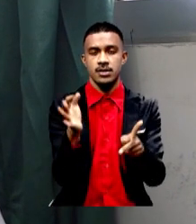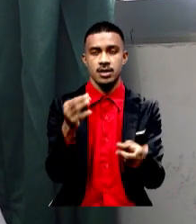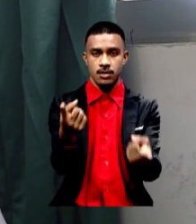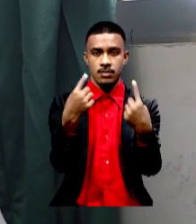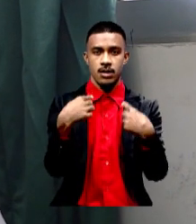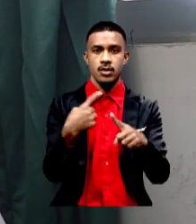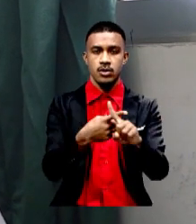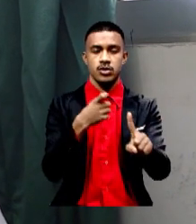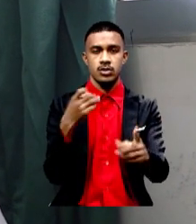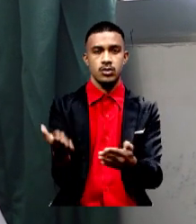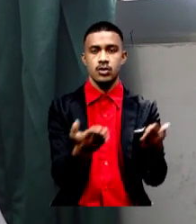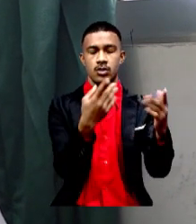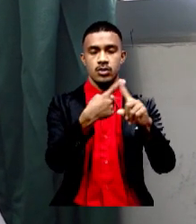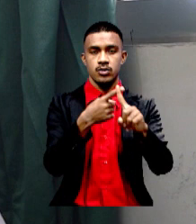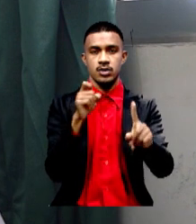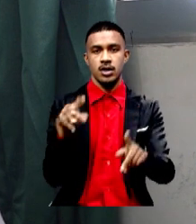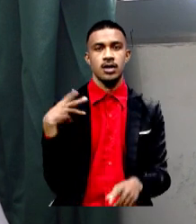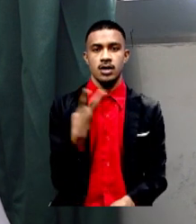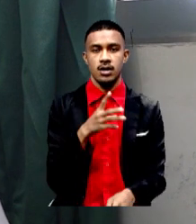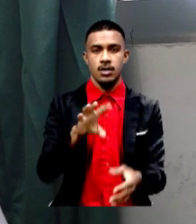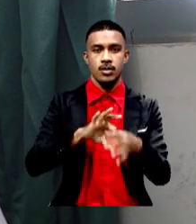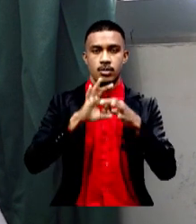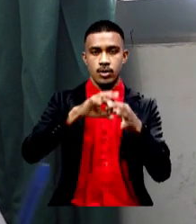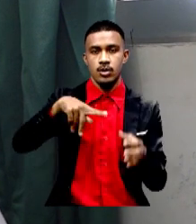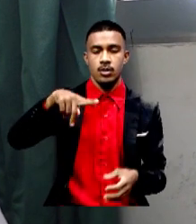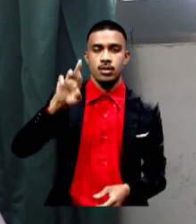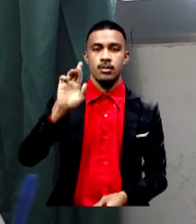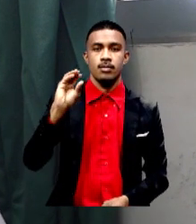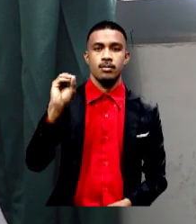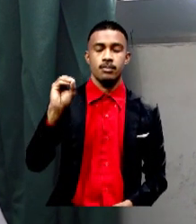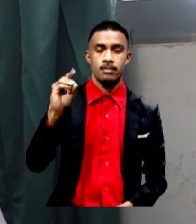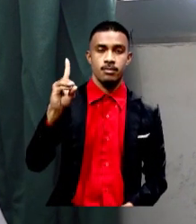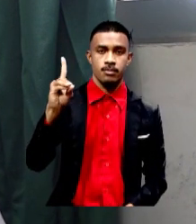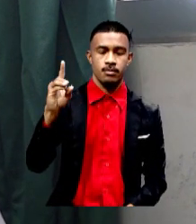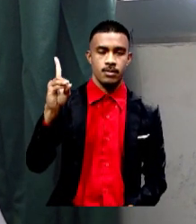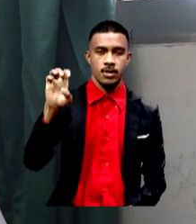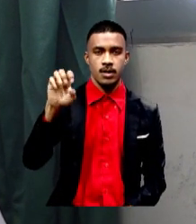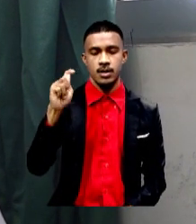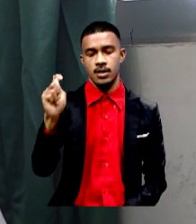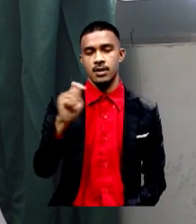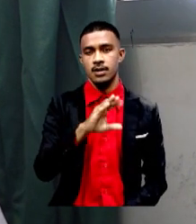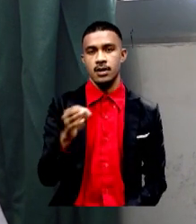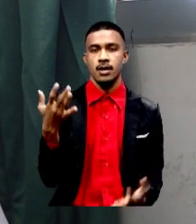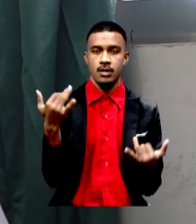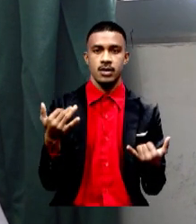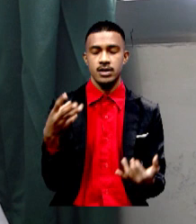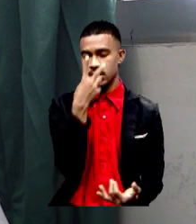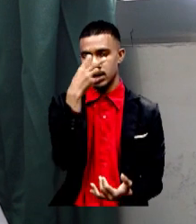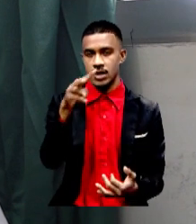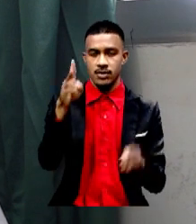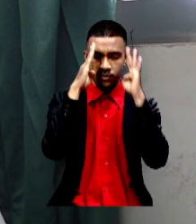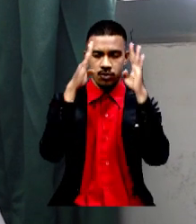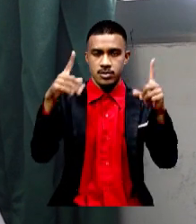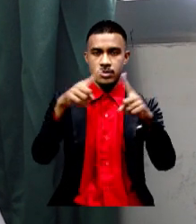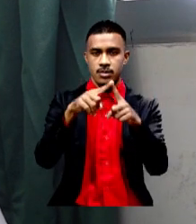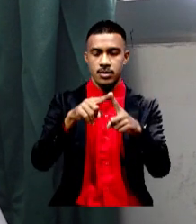hosi itaninia parseiro pradet sirama kare kona ba itania maluk sirene na kloia dalang ini o então balu